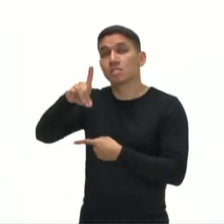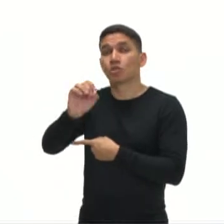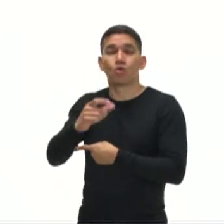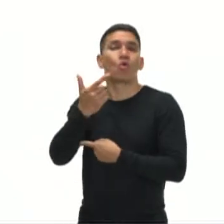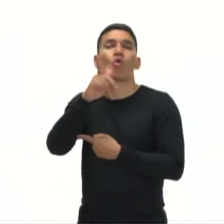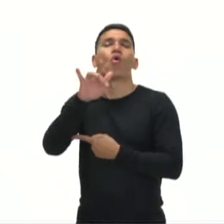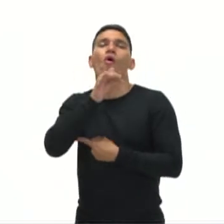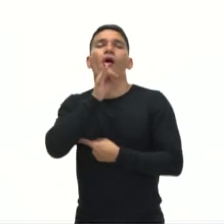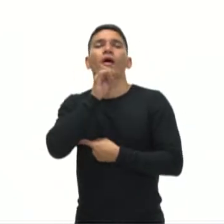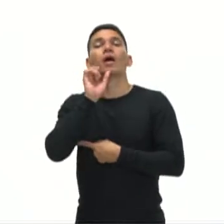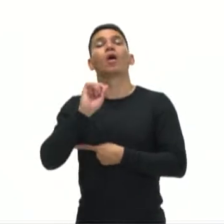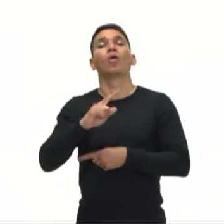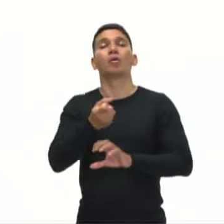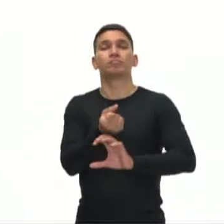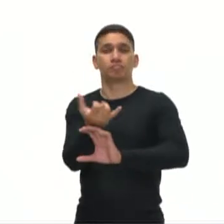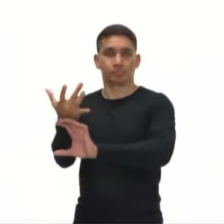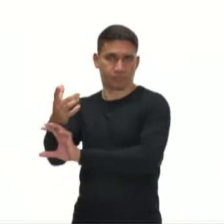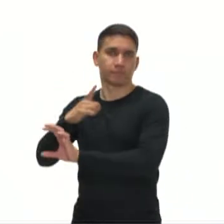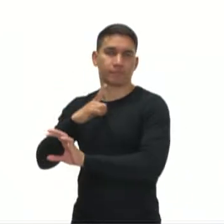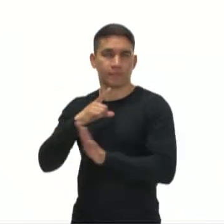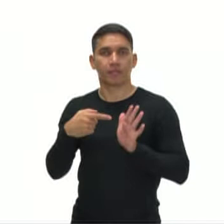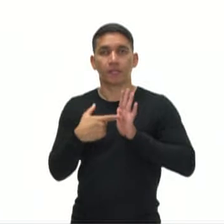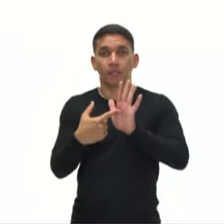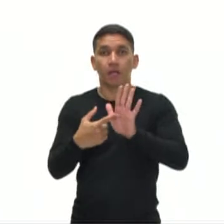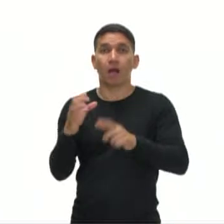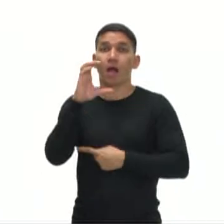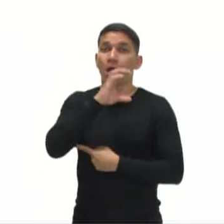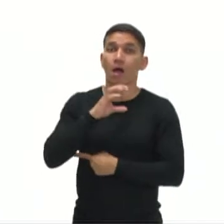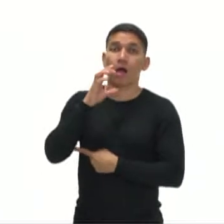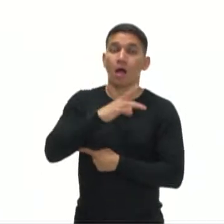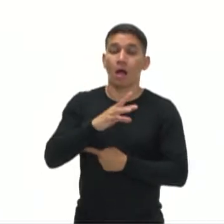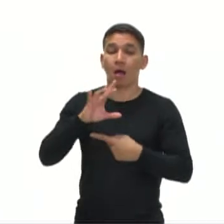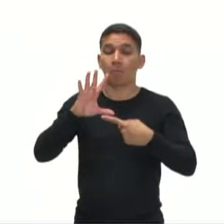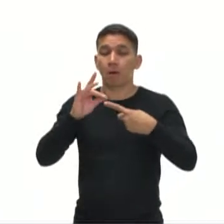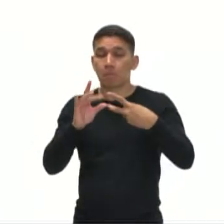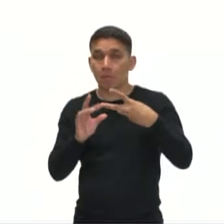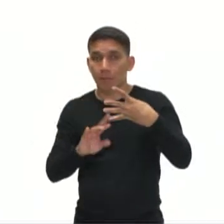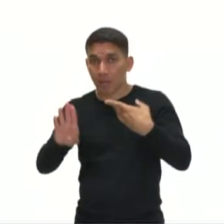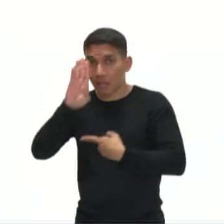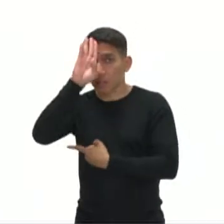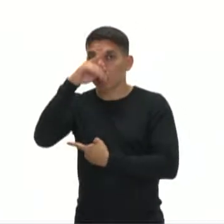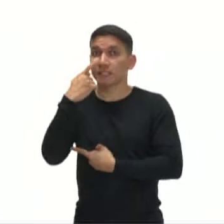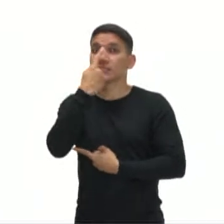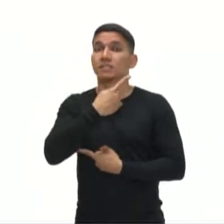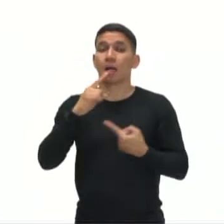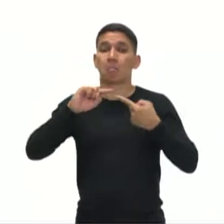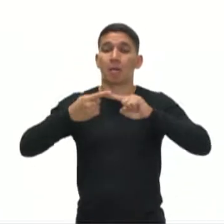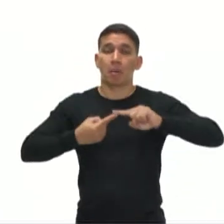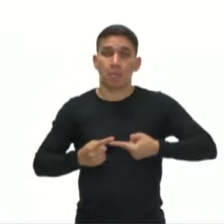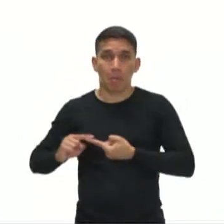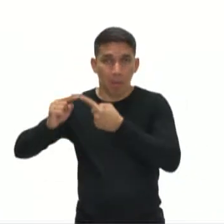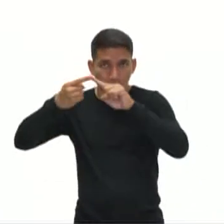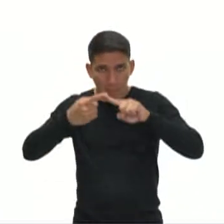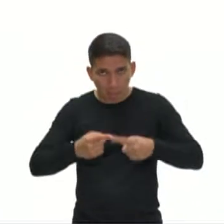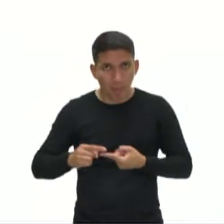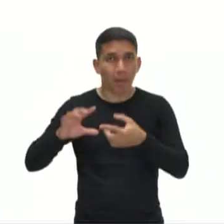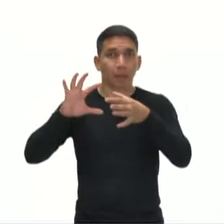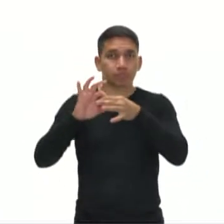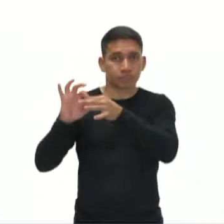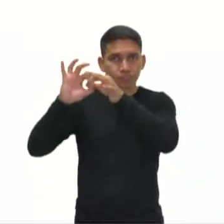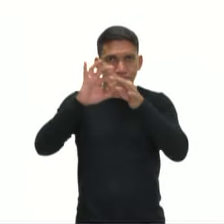de um polímero, é um carboidrato constituído principalmente de glicose com ligações glicossídicas.